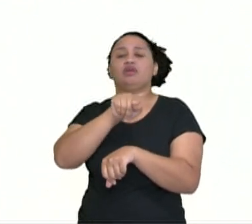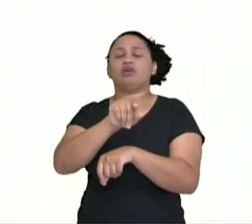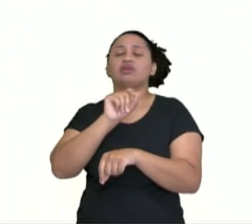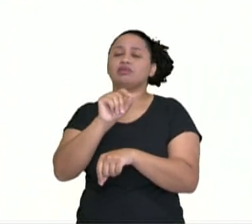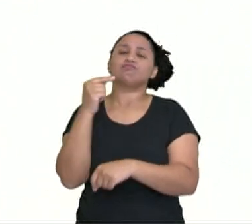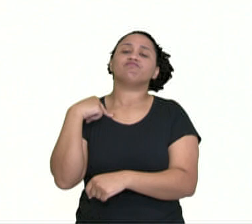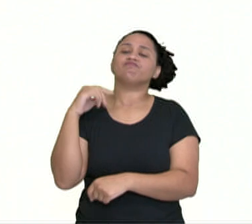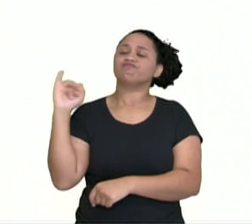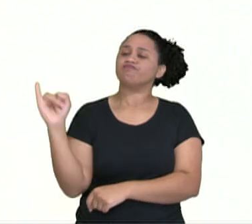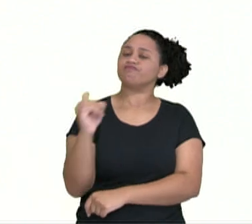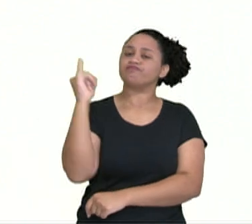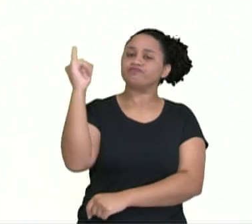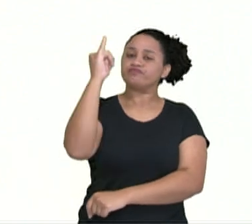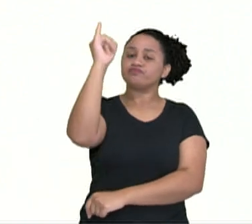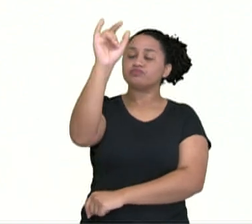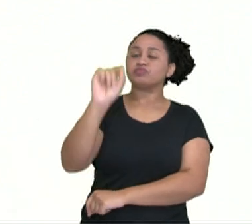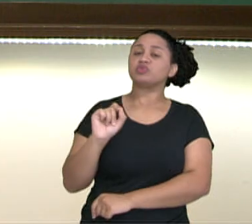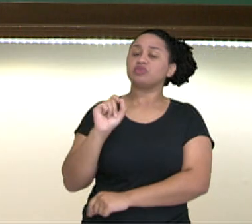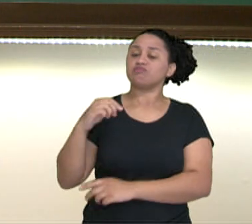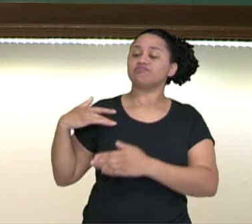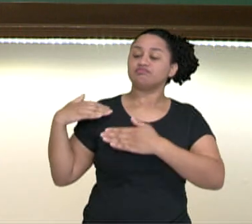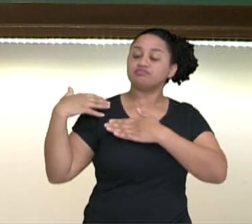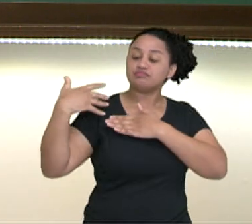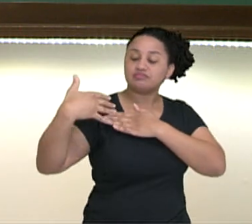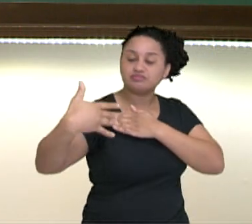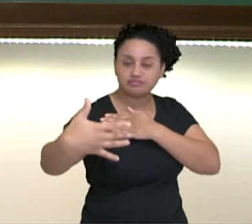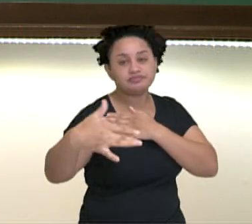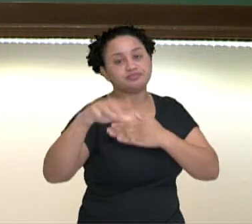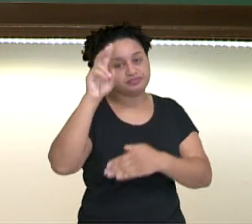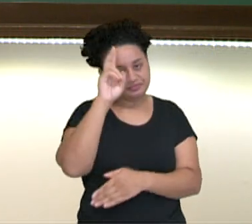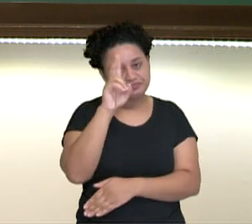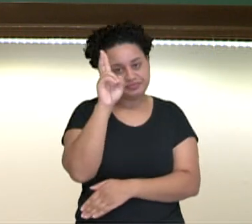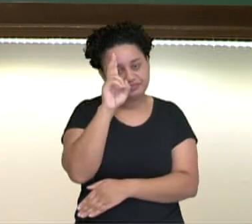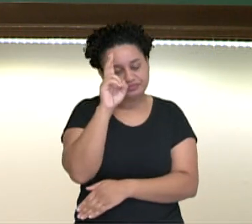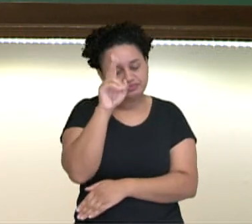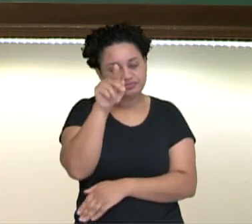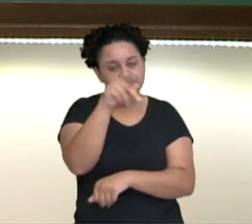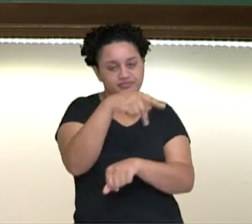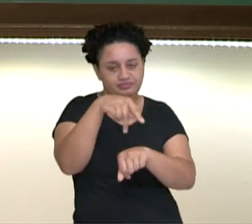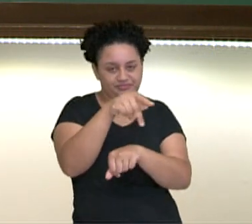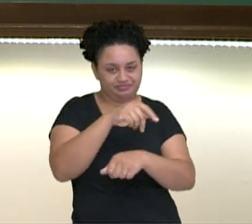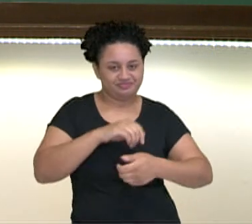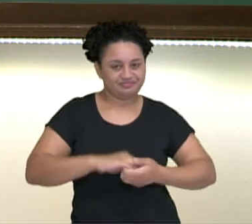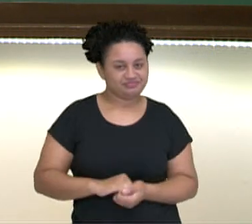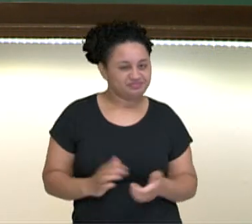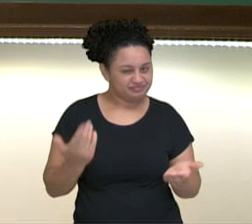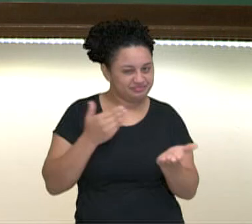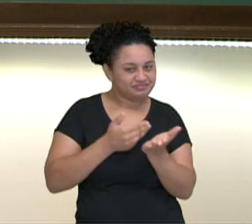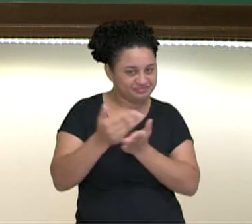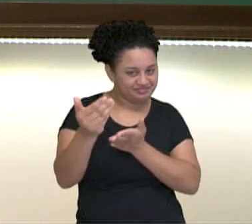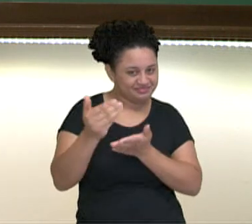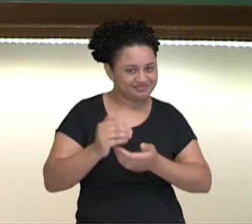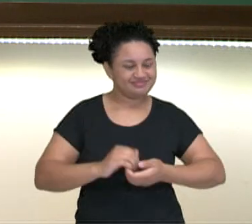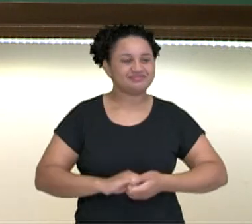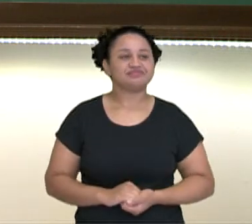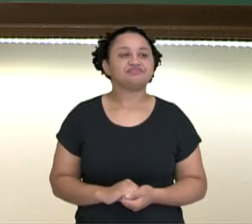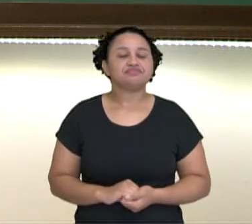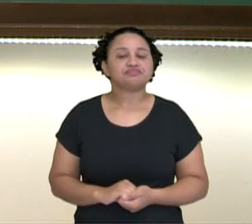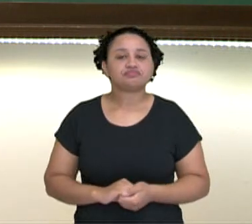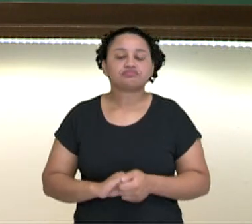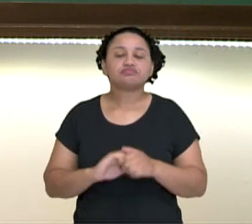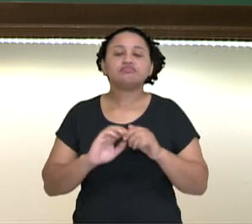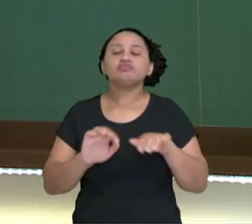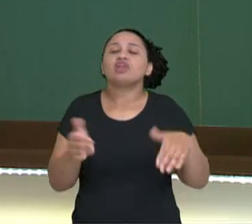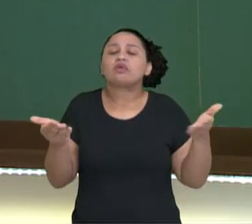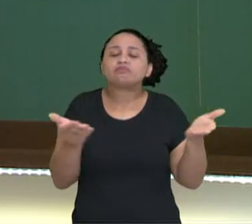extremamente importantes para o decorrer histórico dessa nação. Vamos lá? Bom, aí eu